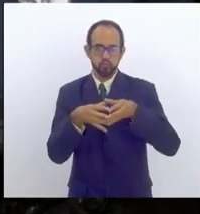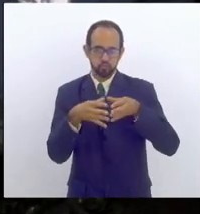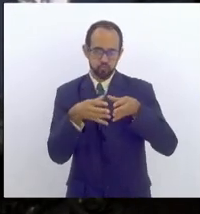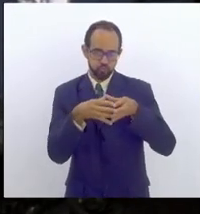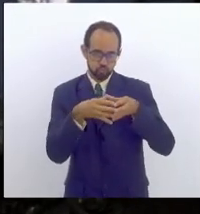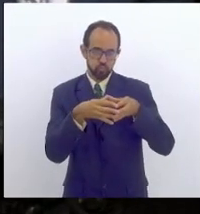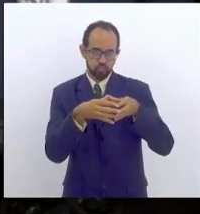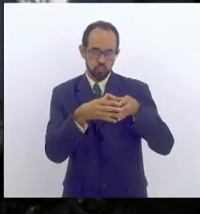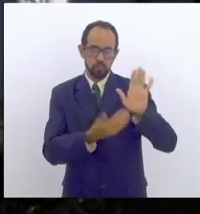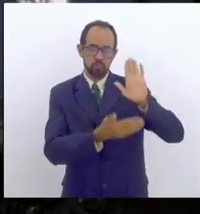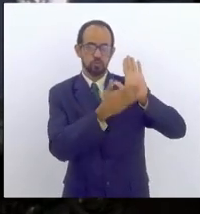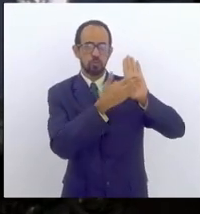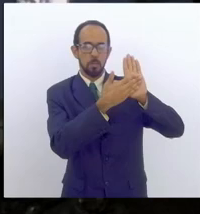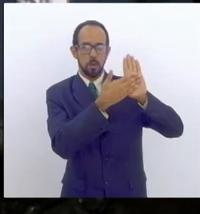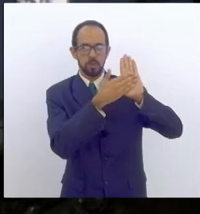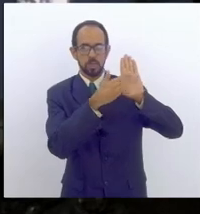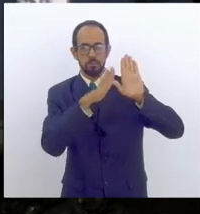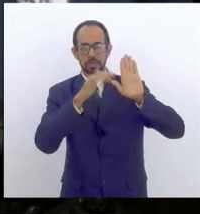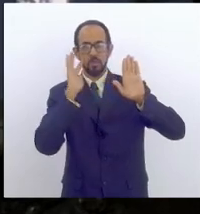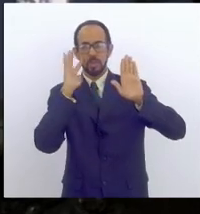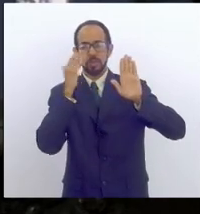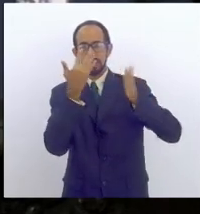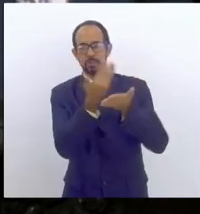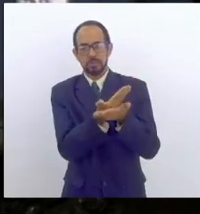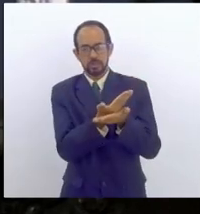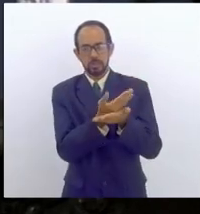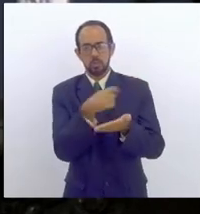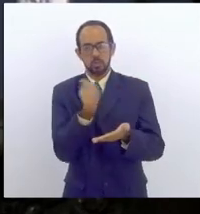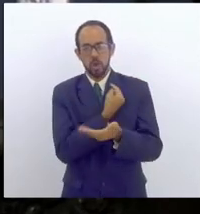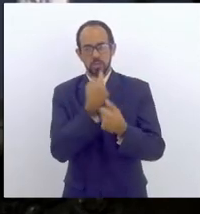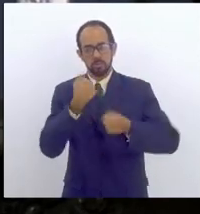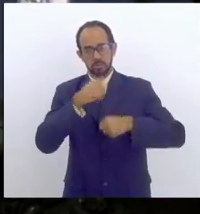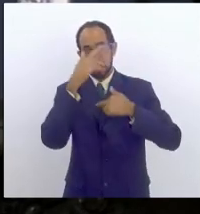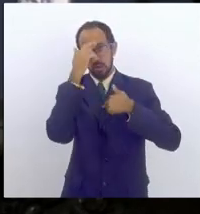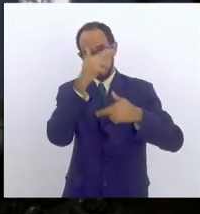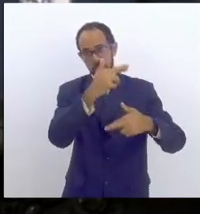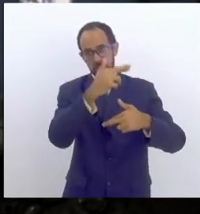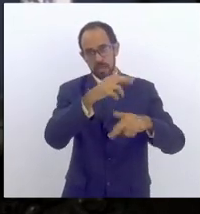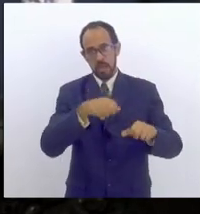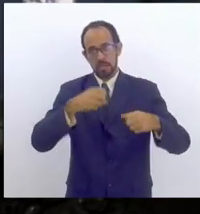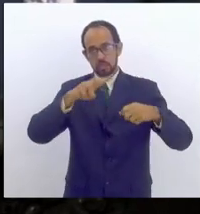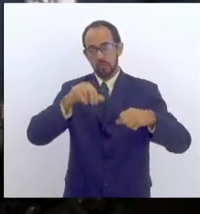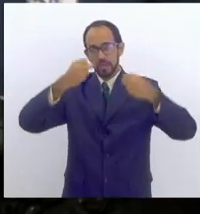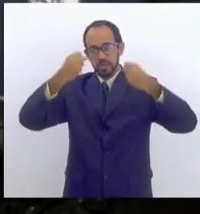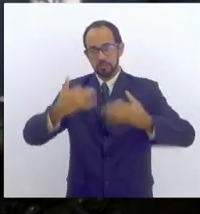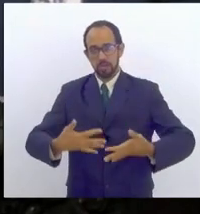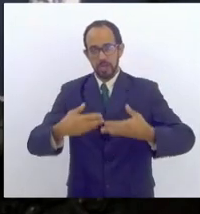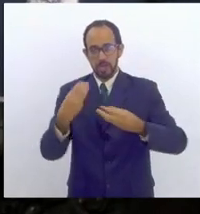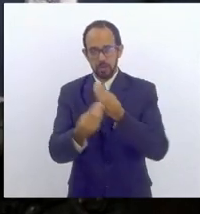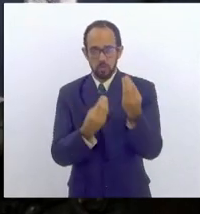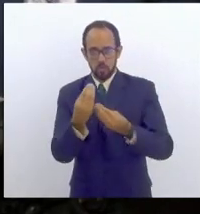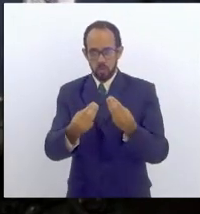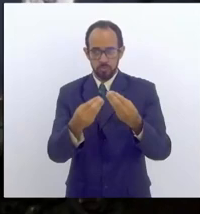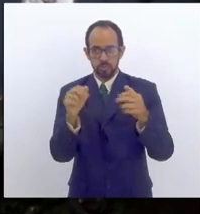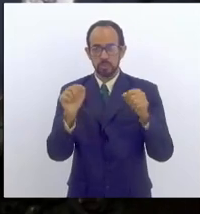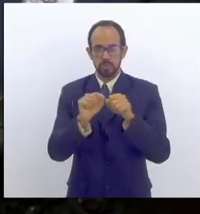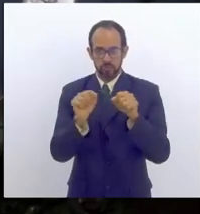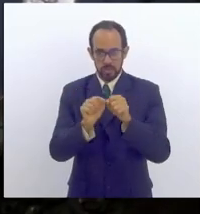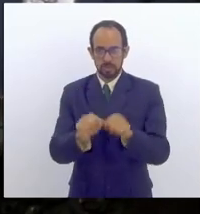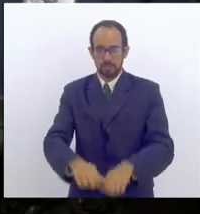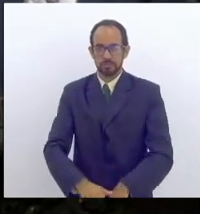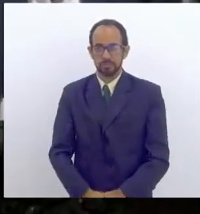única, tem uma decisão judicial que a gente tem que cumprir. A gente vai determinar, explicar agora como é que é o procedimento.